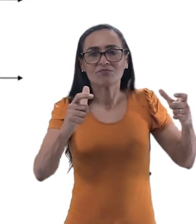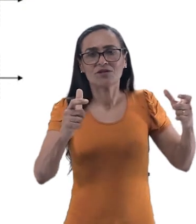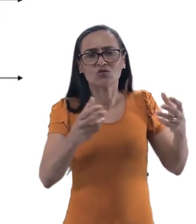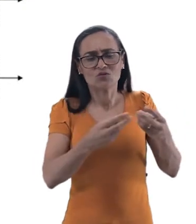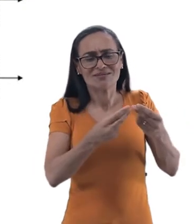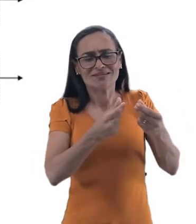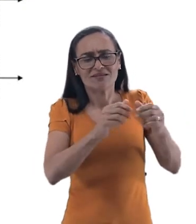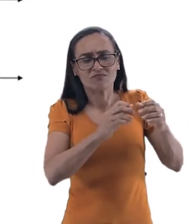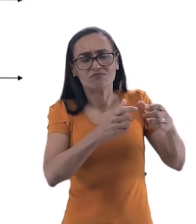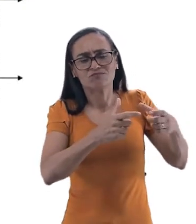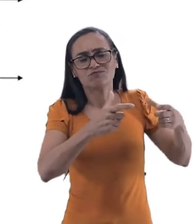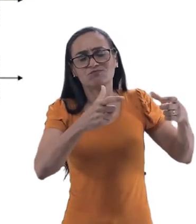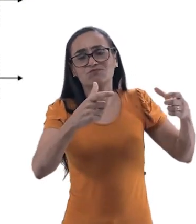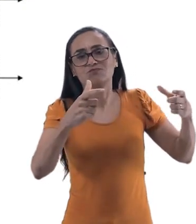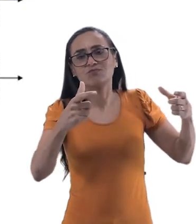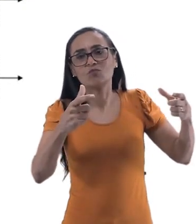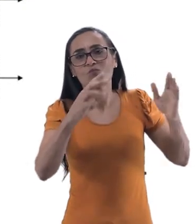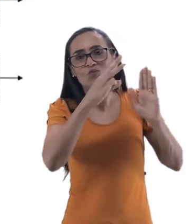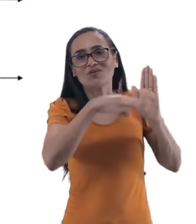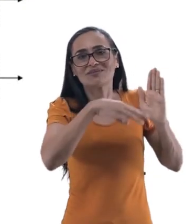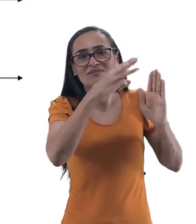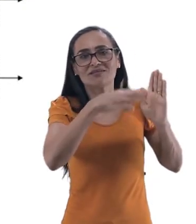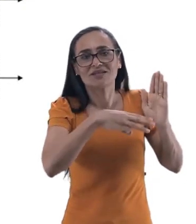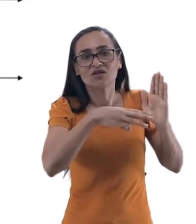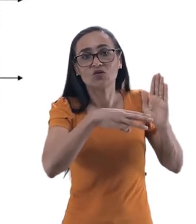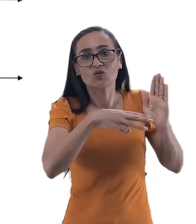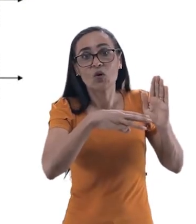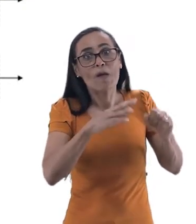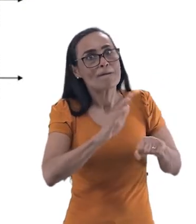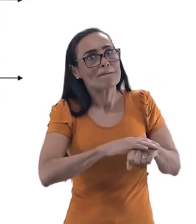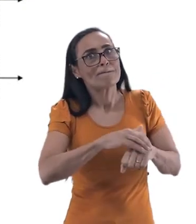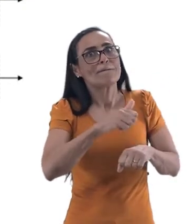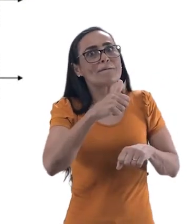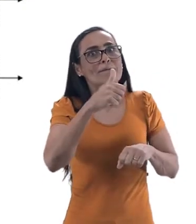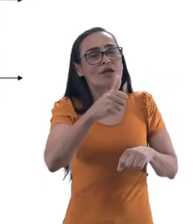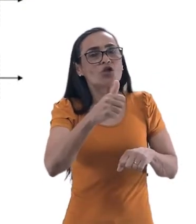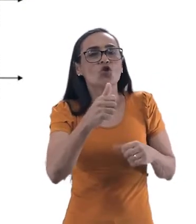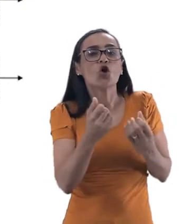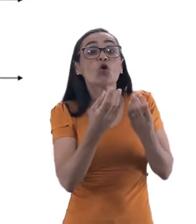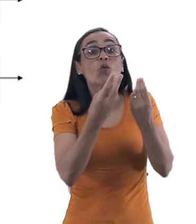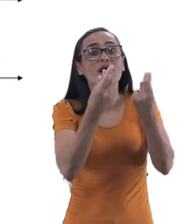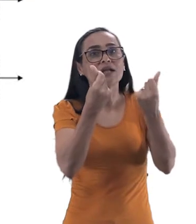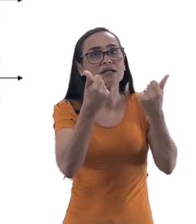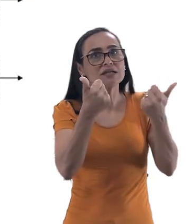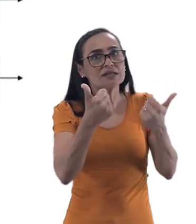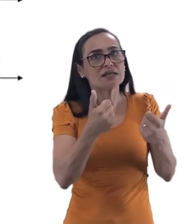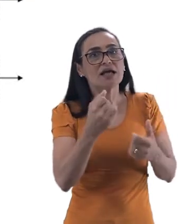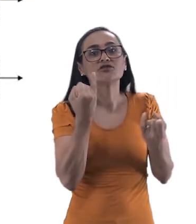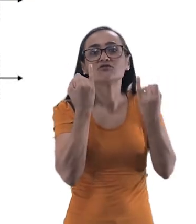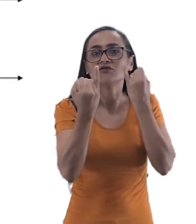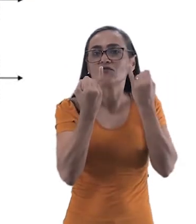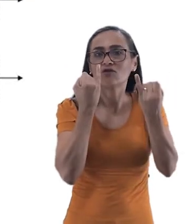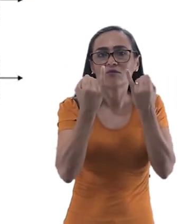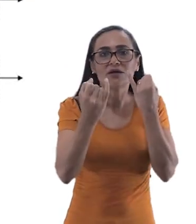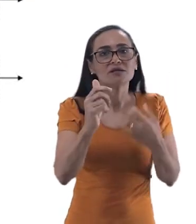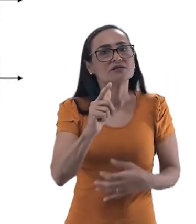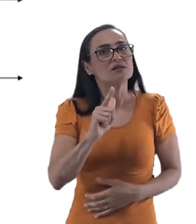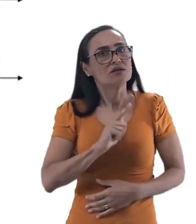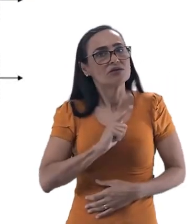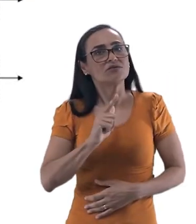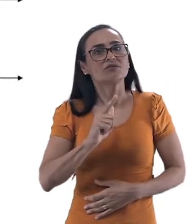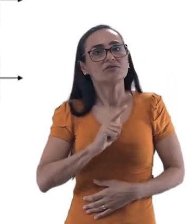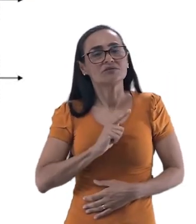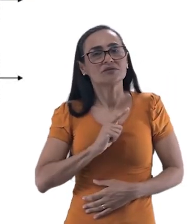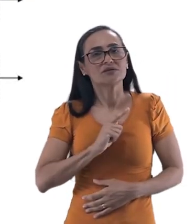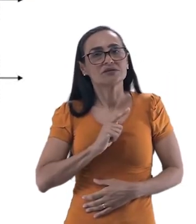quanto mais detalhado for esse modelo, melhor, de maior qualidade pode ser a informação que